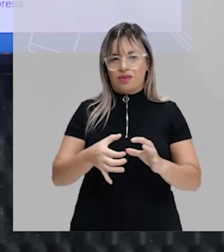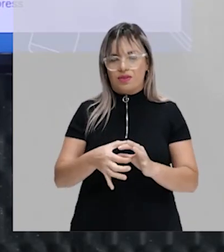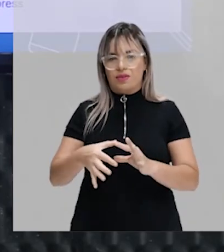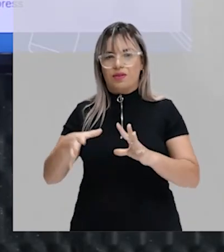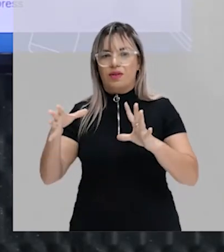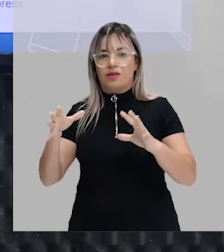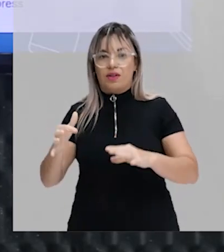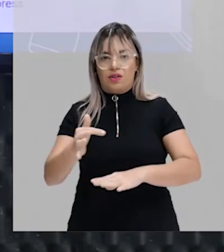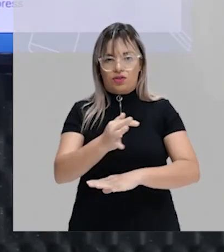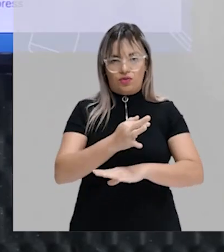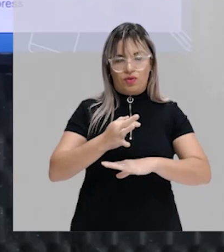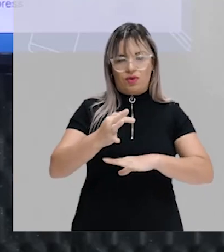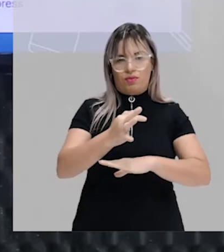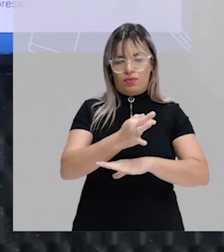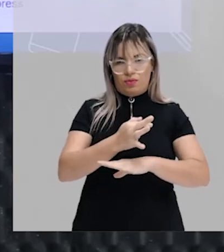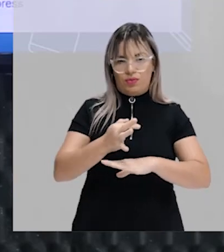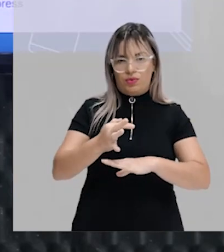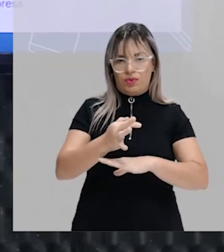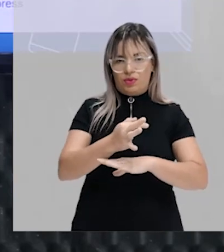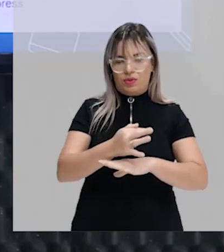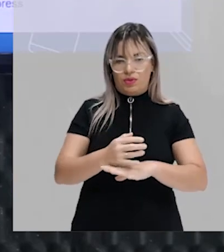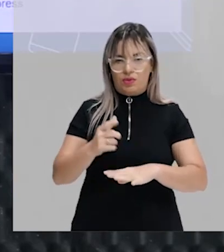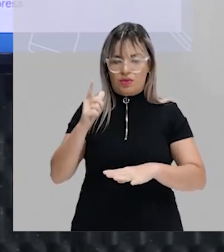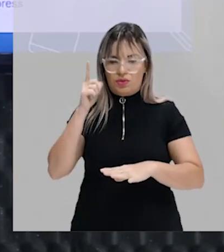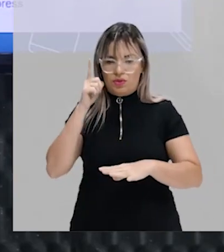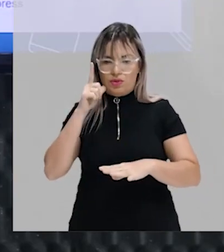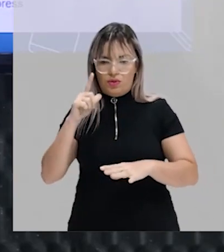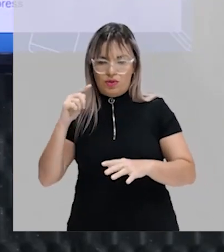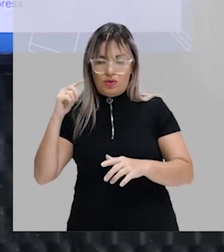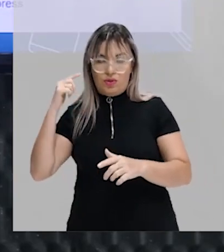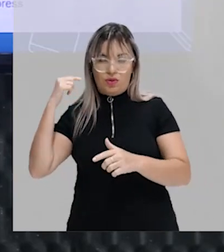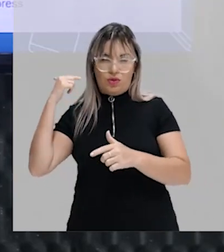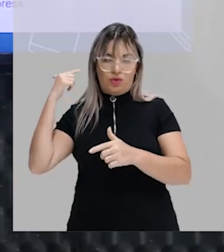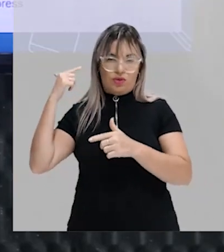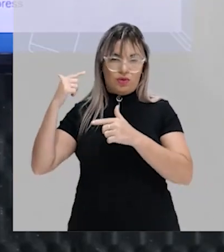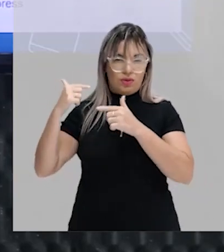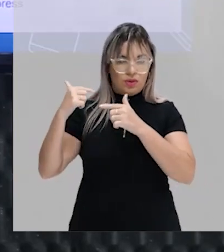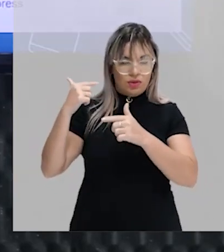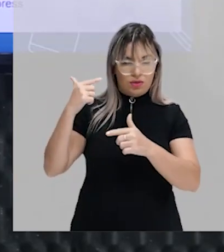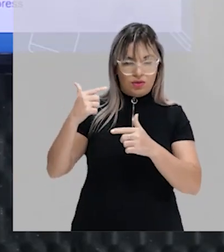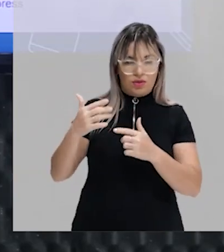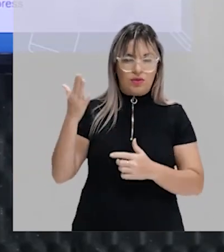liberdade formal foi conquistada pelas gerações anteriores,